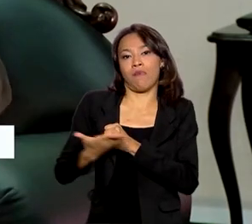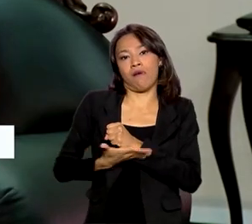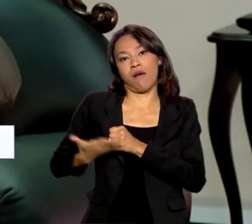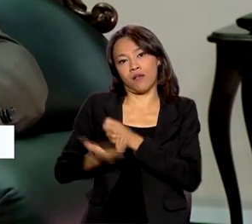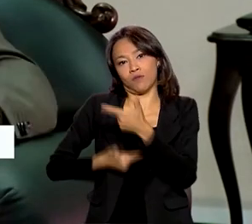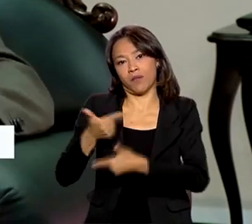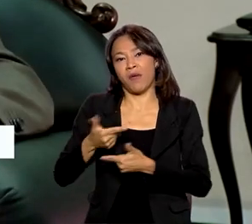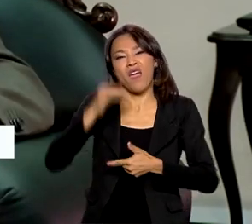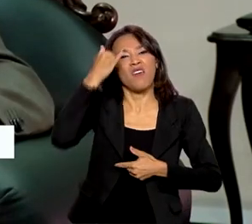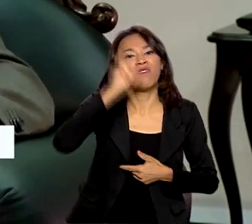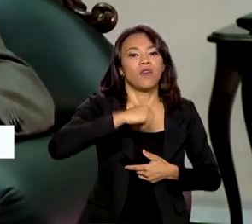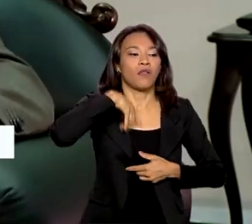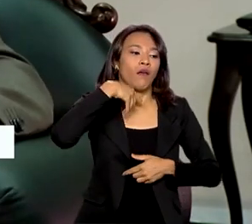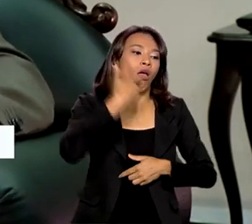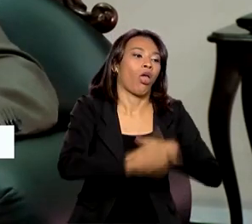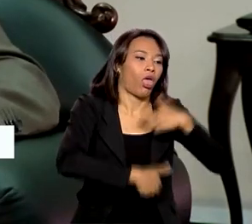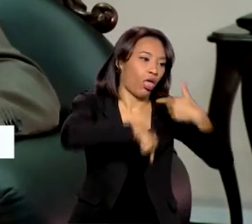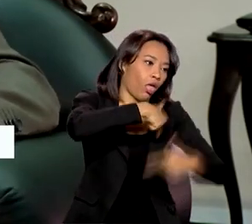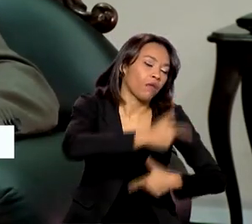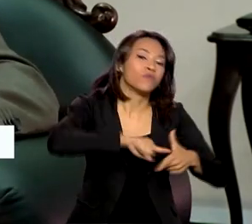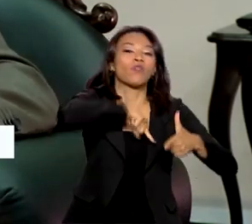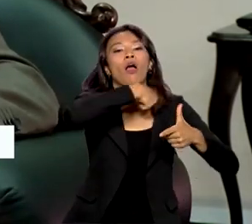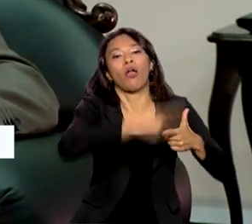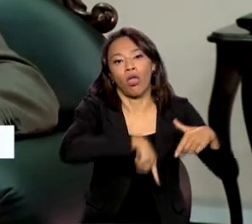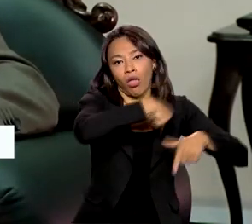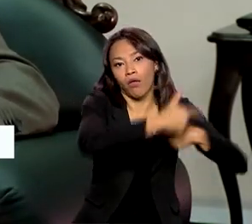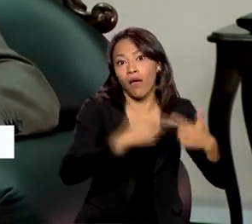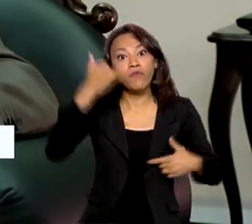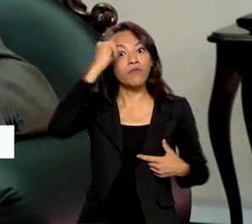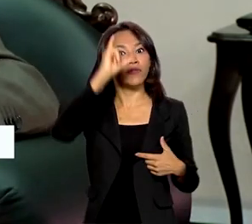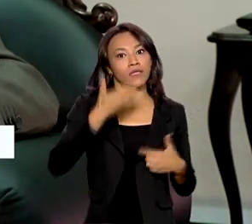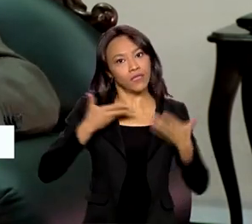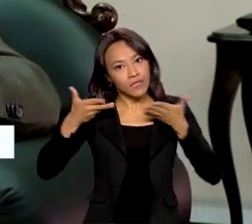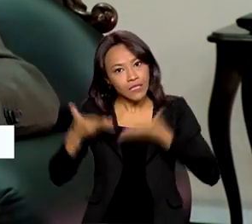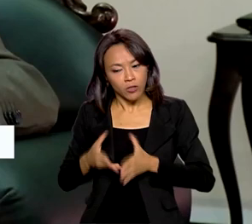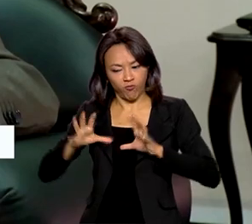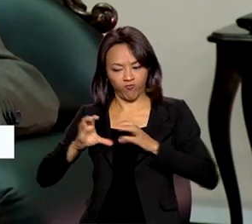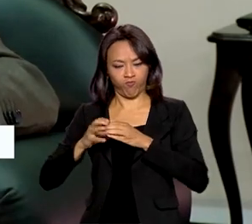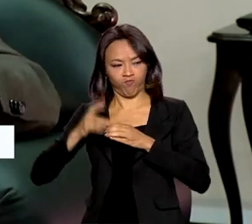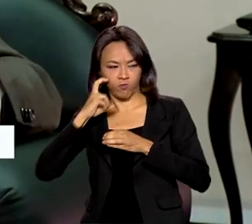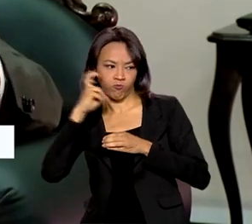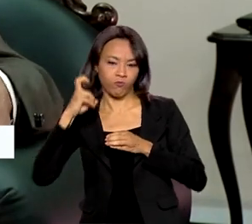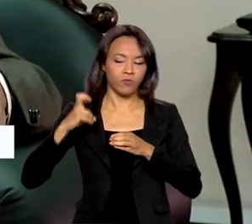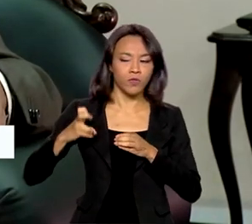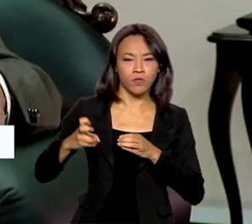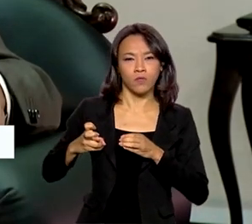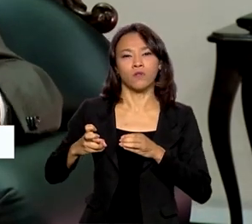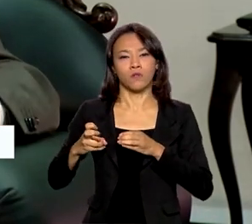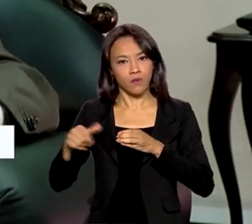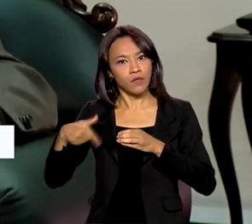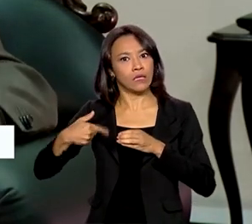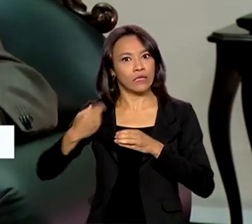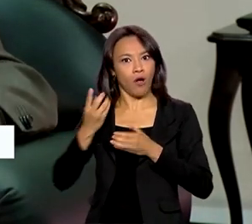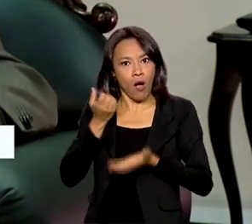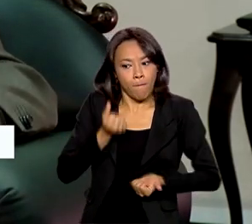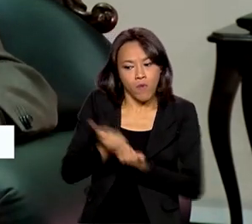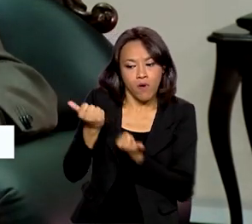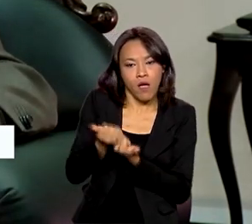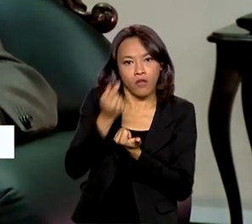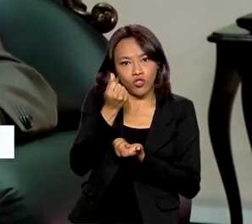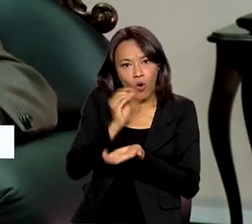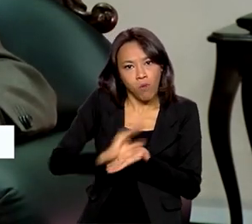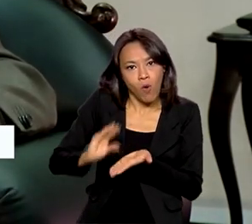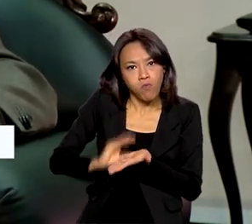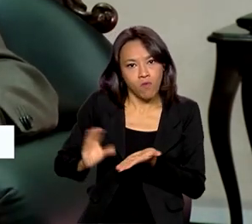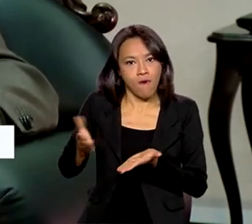Evita o retrabalho direciona melhor as ações então a gente precisa e tem feito muito investimento nisso criamos